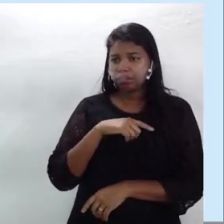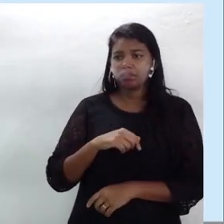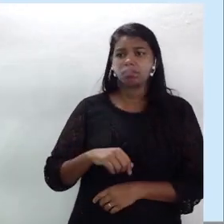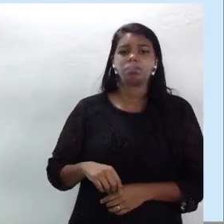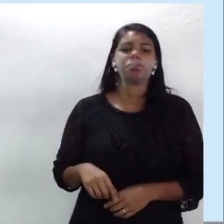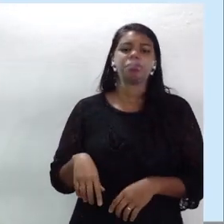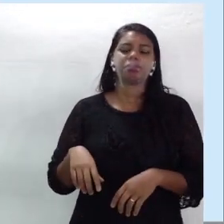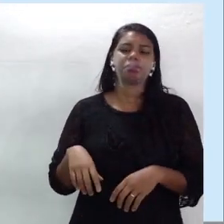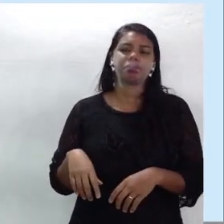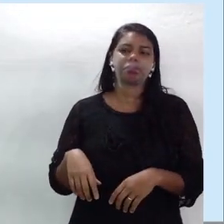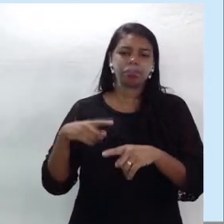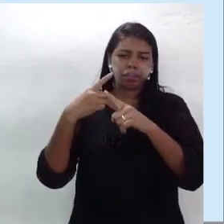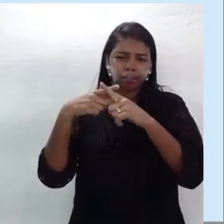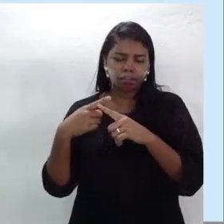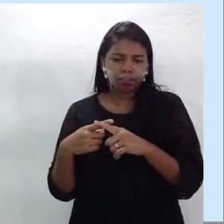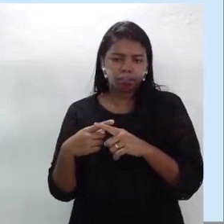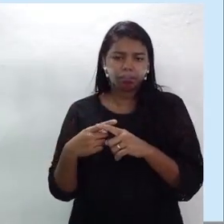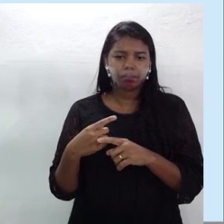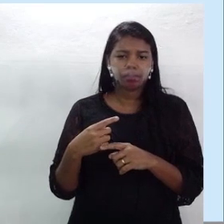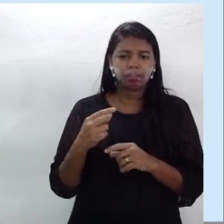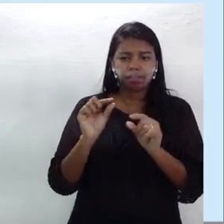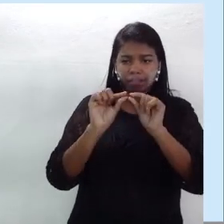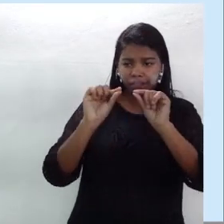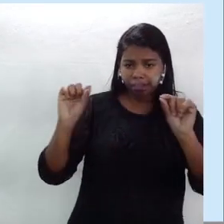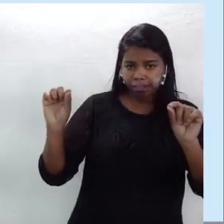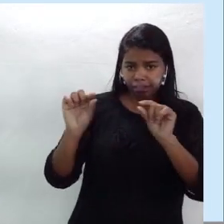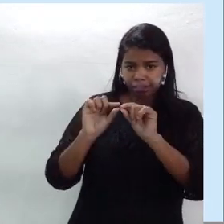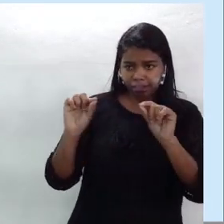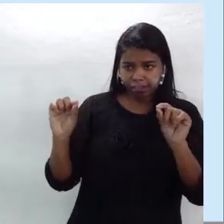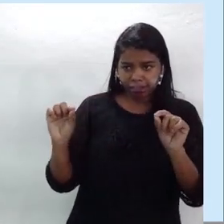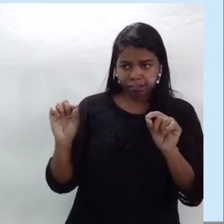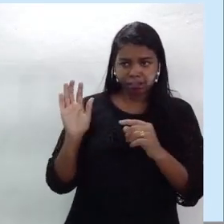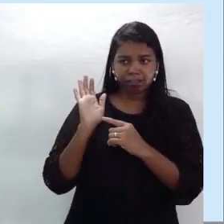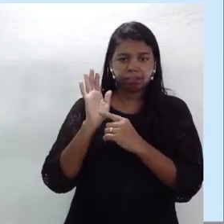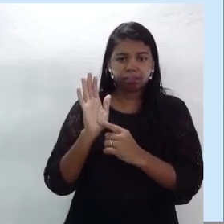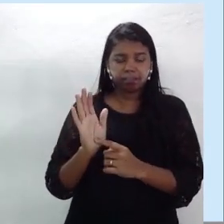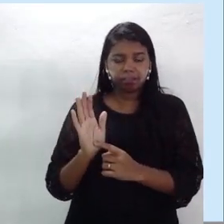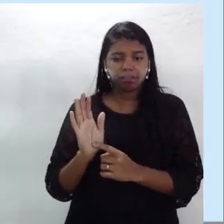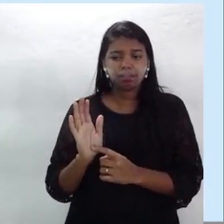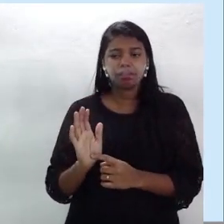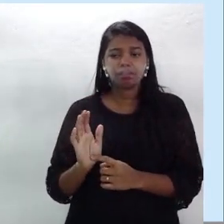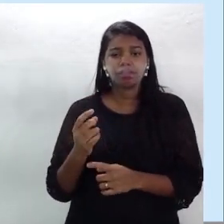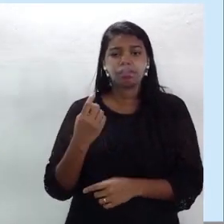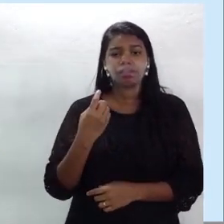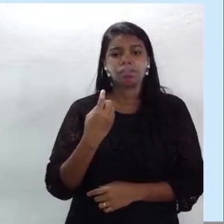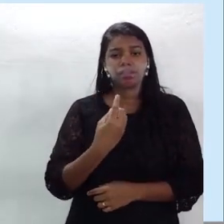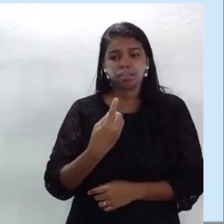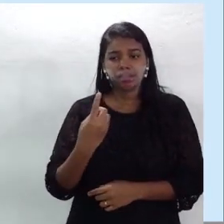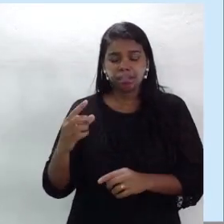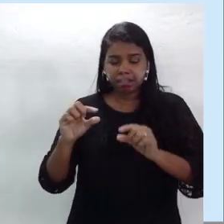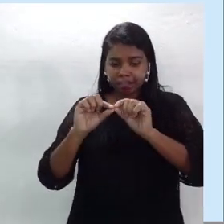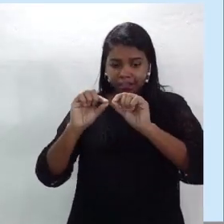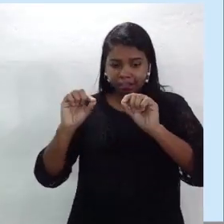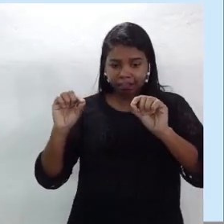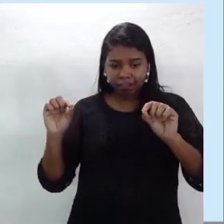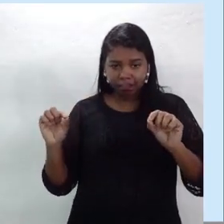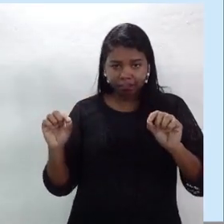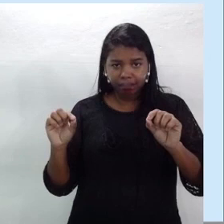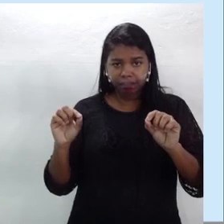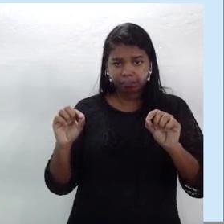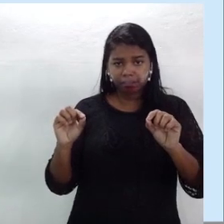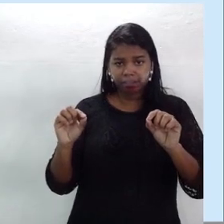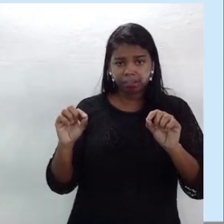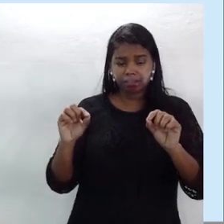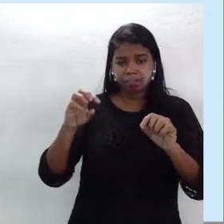multiplicar cada lado um pelo outro, levando em consideração que cada lado desse vai ter uma unidade de medida,